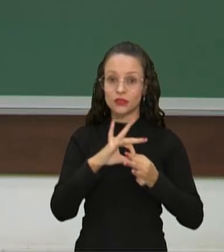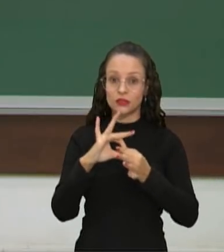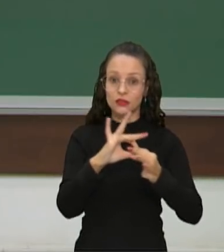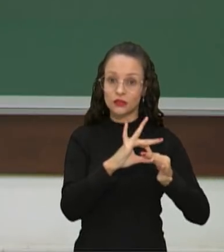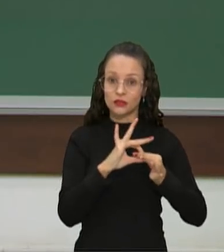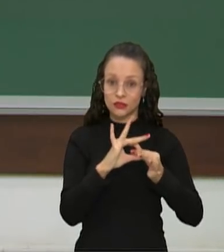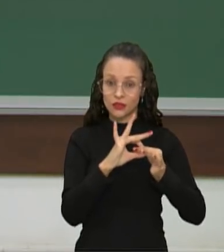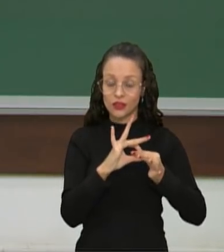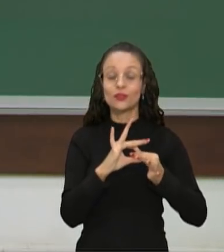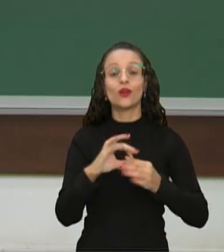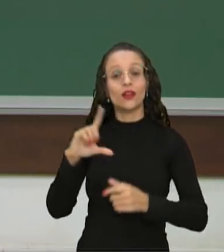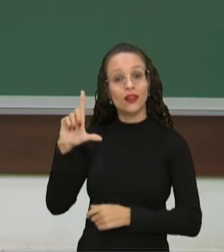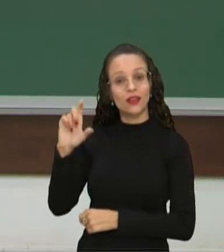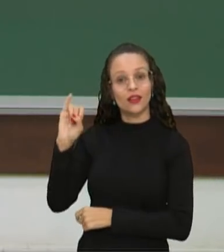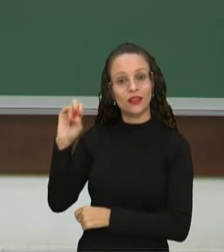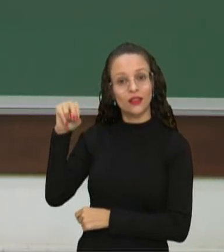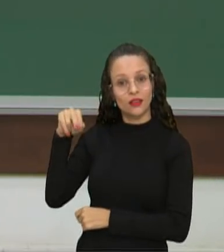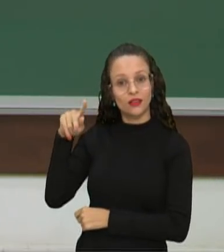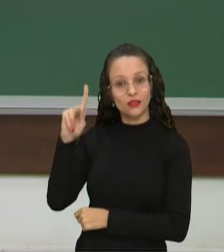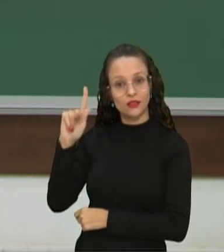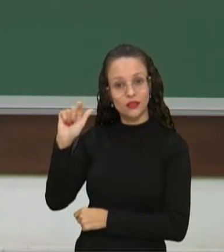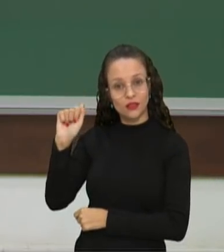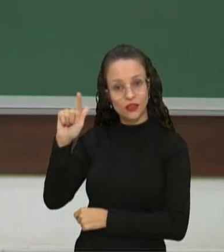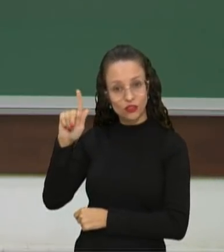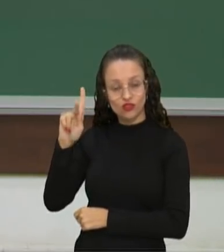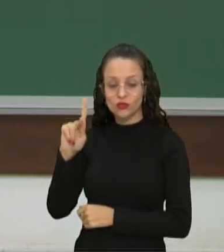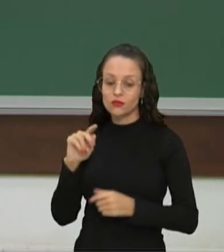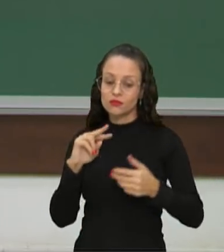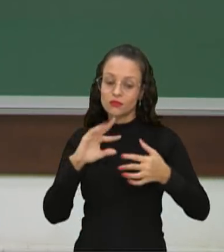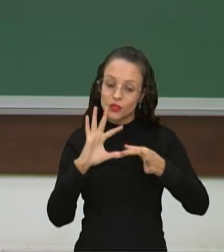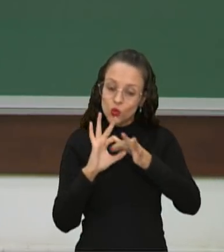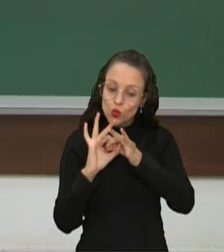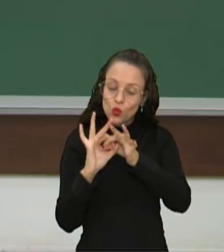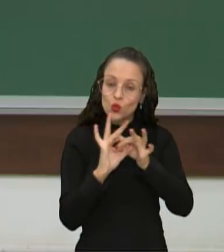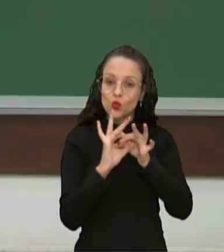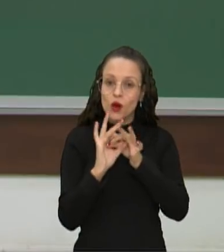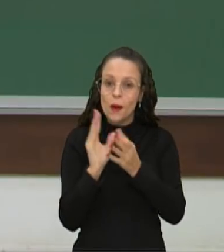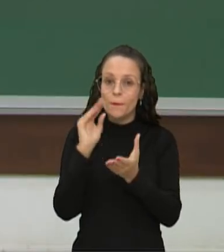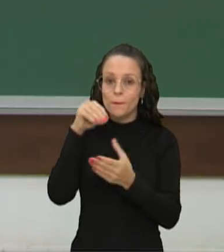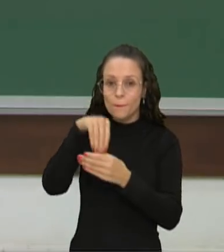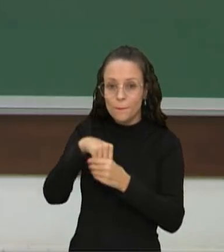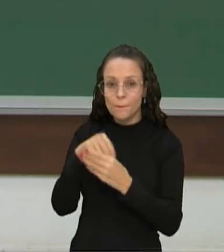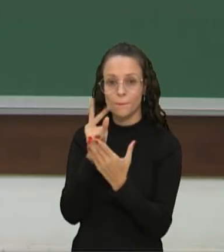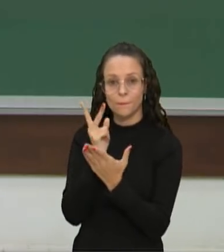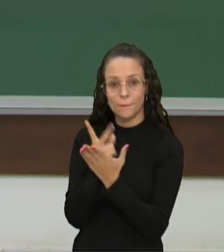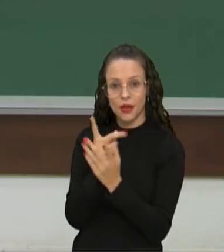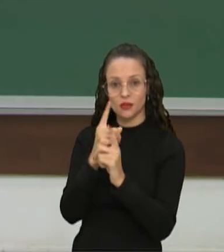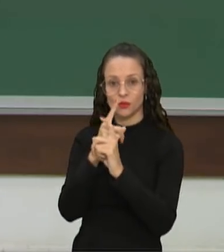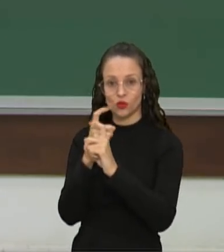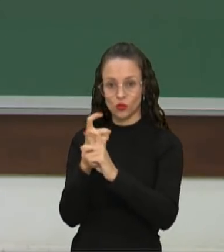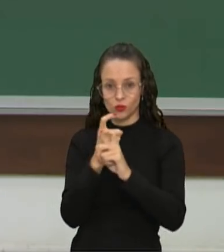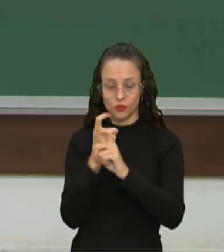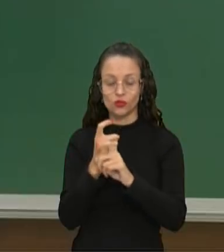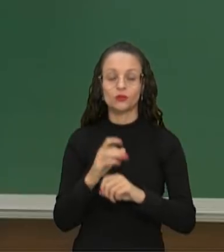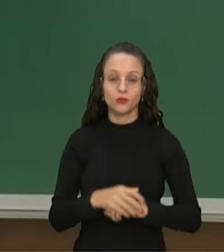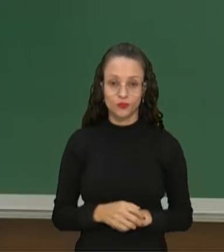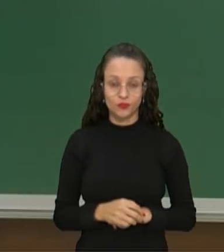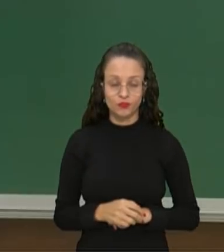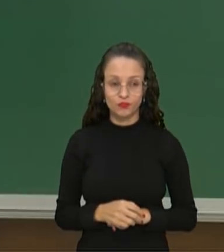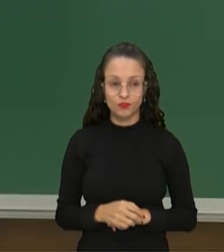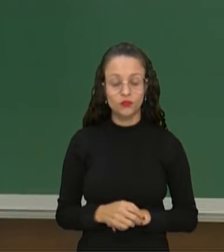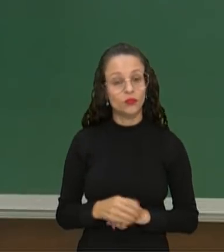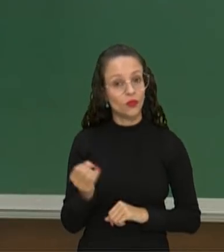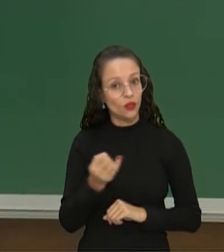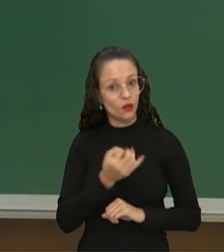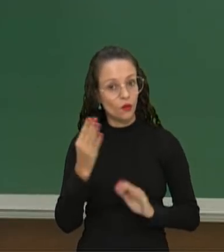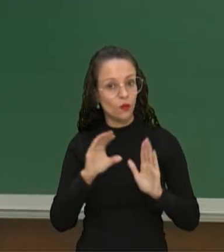em linkage, tá? Então, eles estão unidos, estão no mesmo cromossomo. Quando a gente vai estudar isso, gente, tem alguns